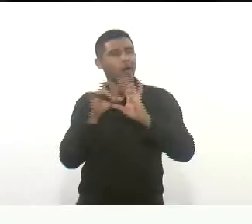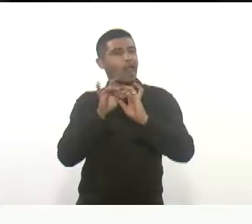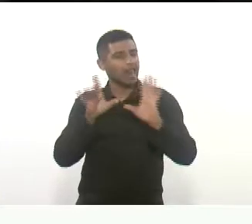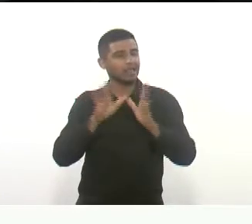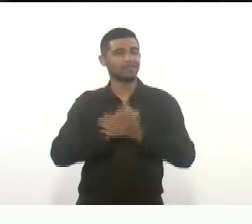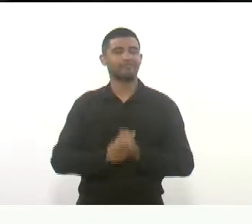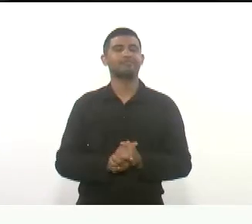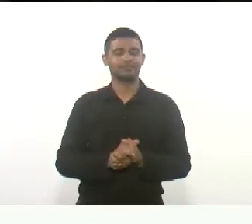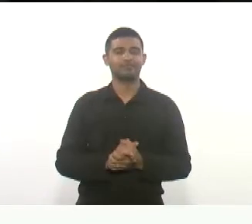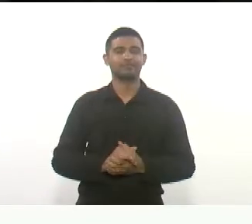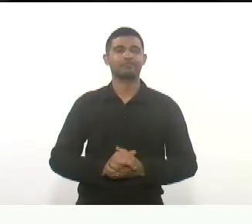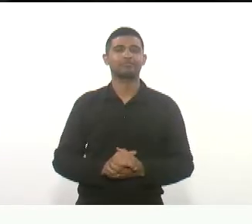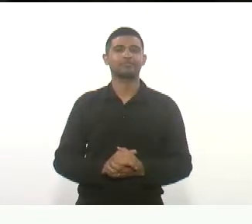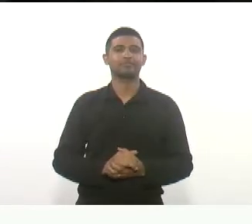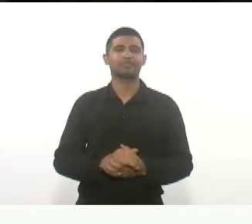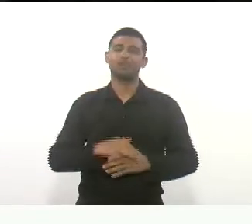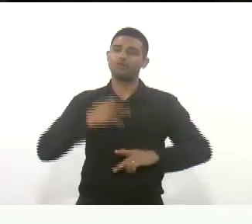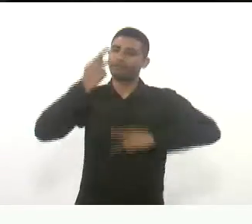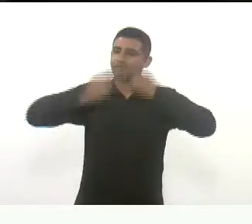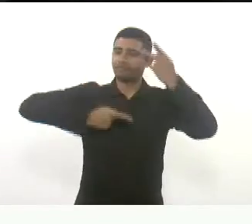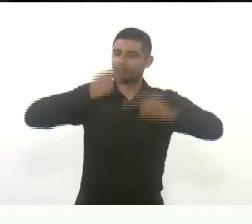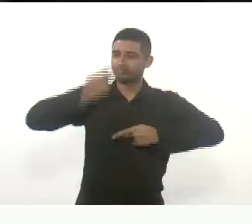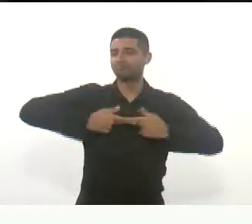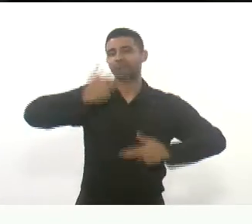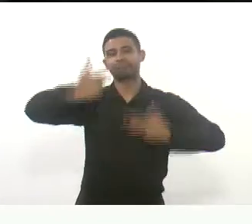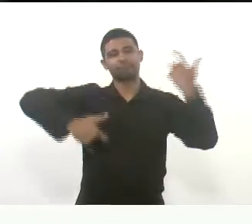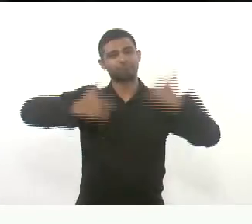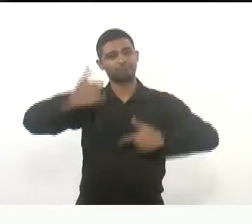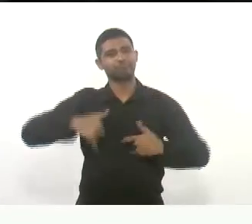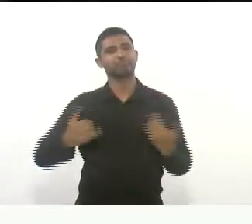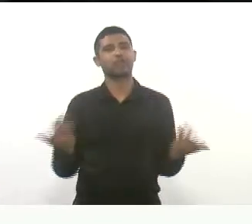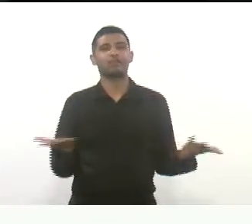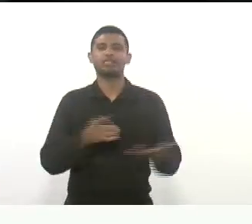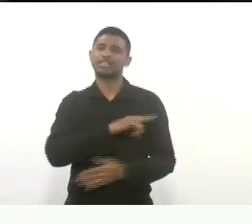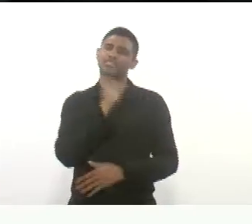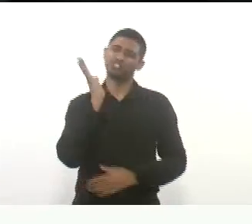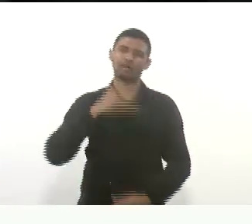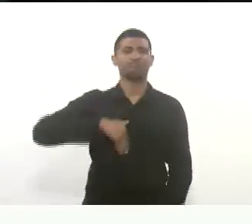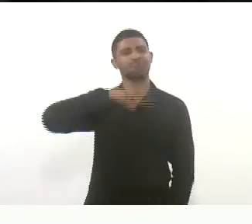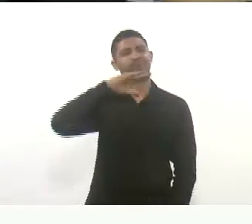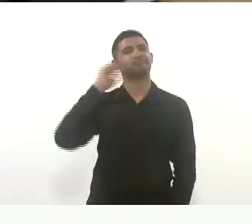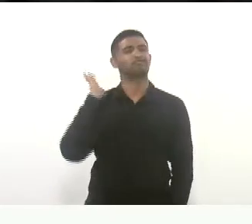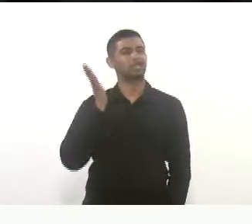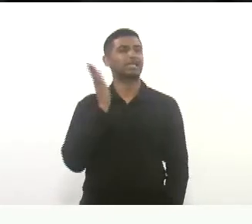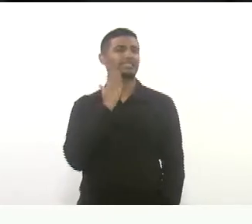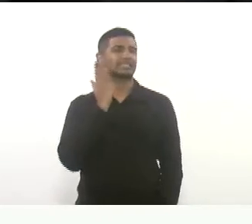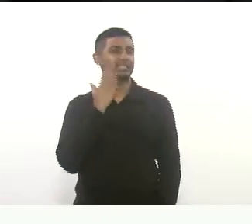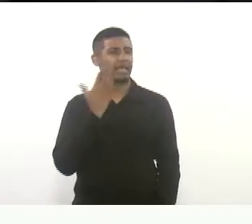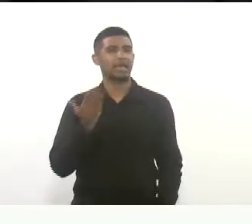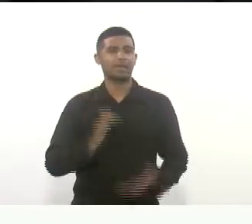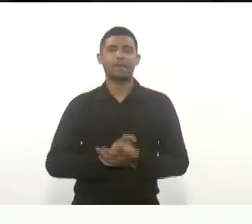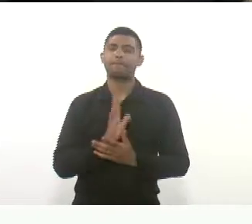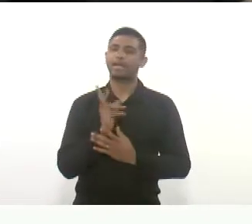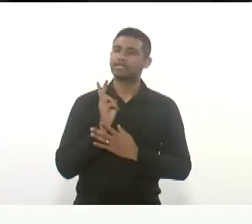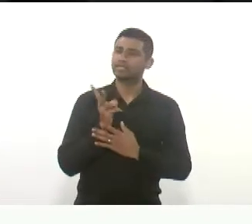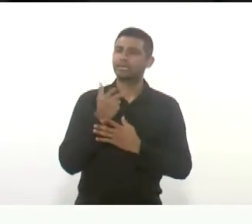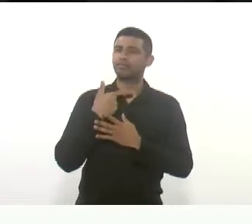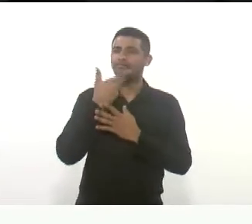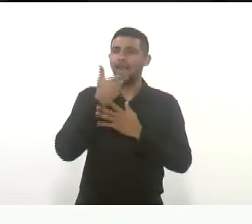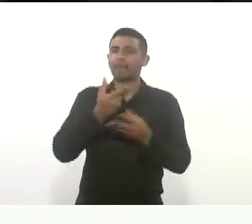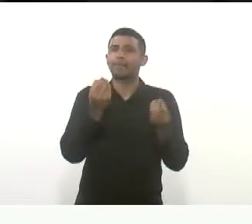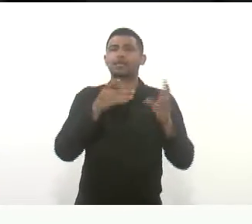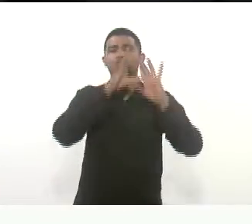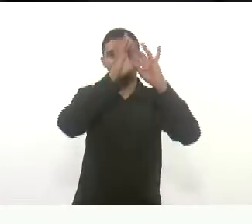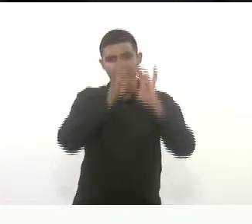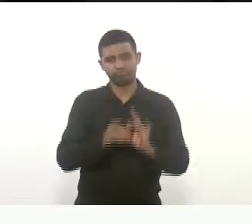esclarecimentos, etc., mas vou falando. Então, aqui vocês estão cansados de saber, mas acho que é bom sempre trazer para contextualizar um pouco,